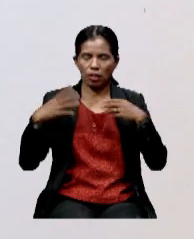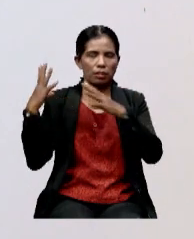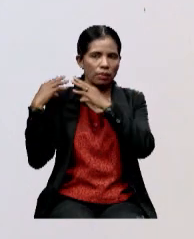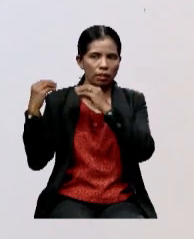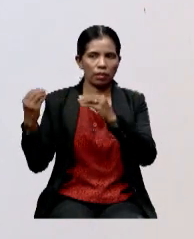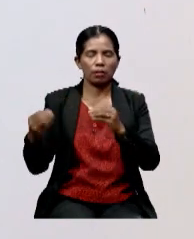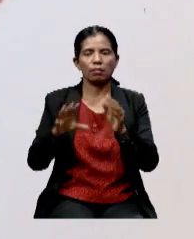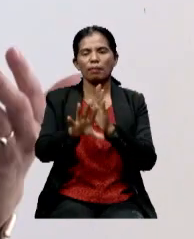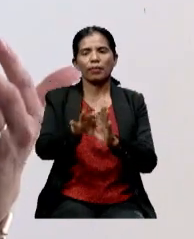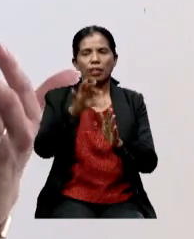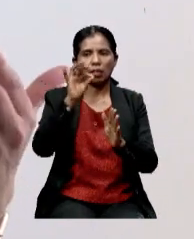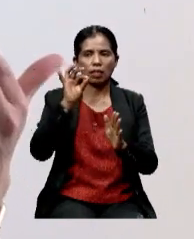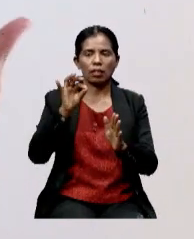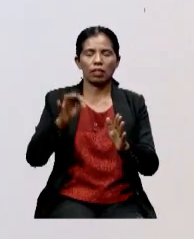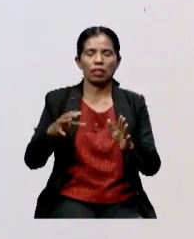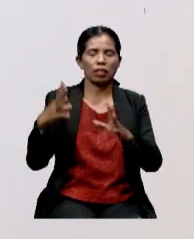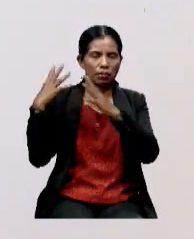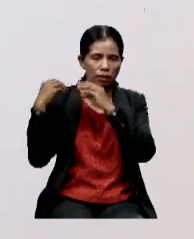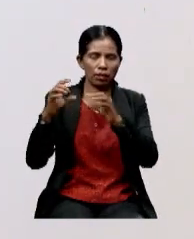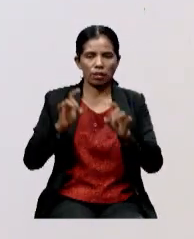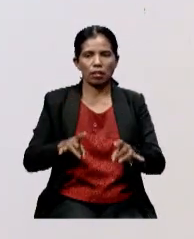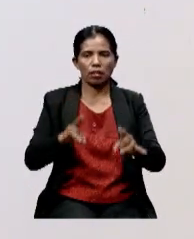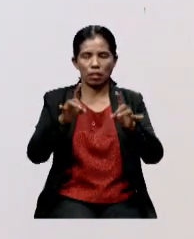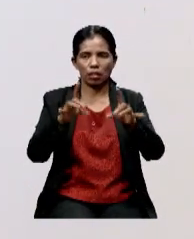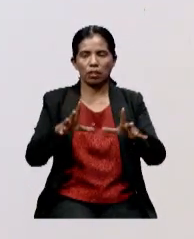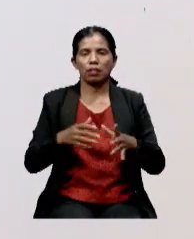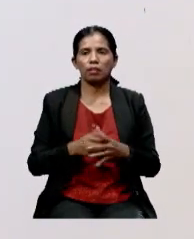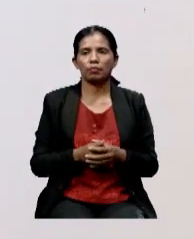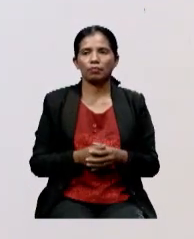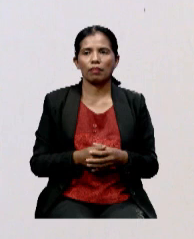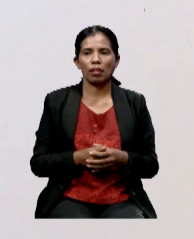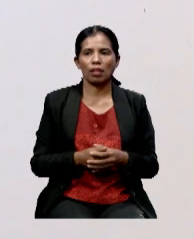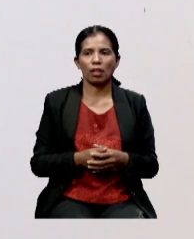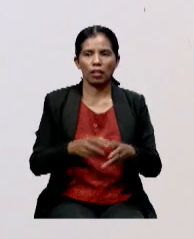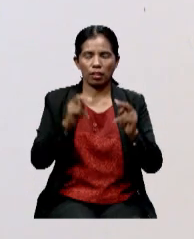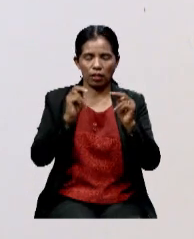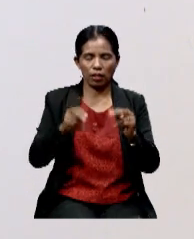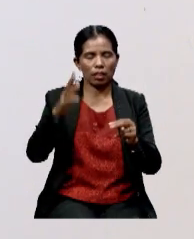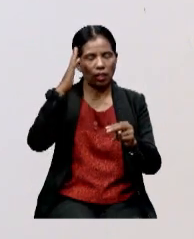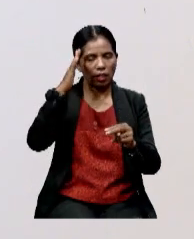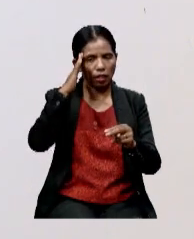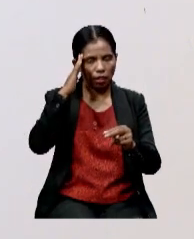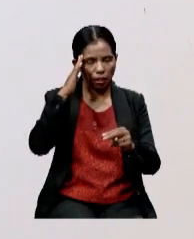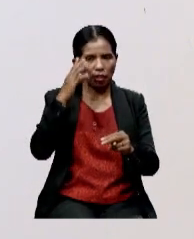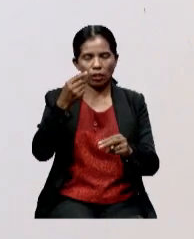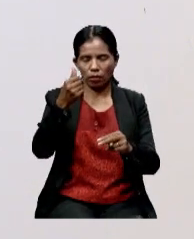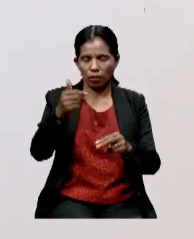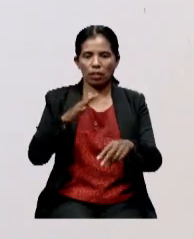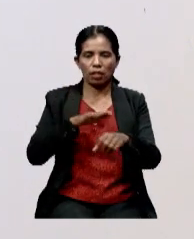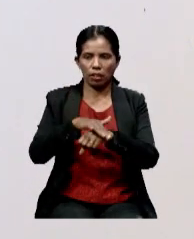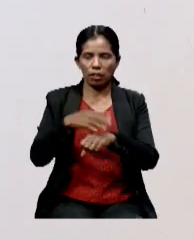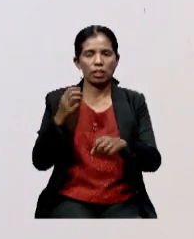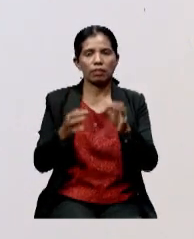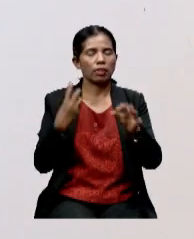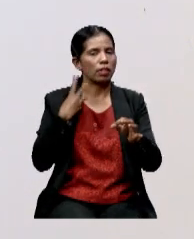ba retan experiência iha Australia. Então, por exemplo, mínimo tem ke hatene ituan Inglês. Se itala dun